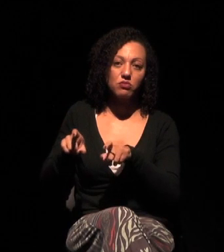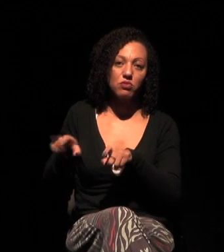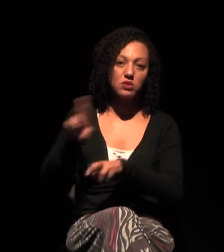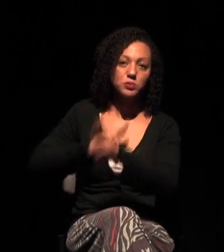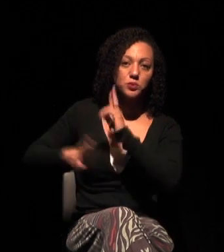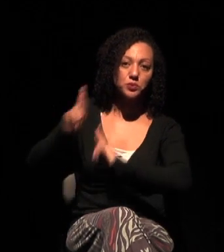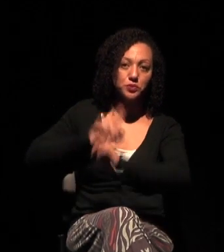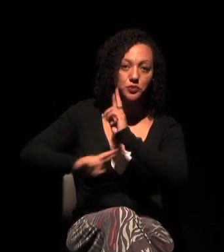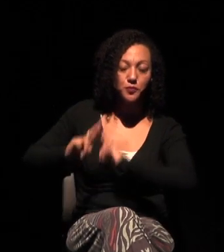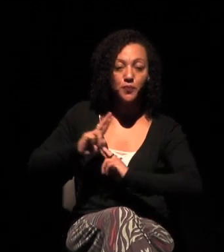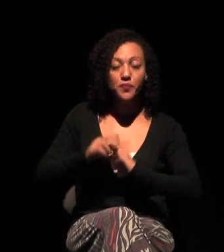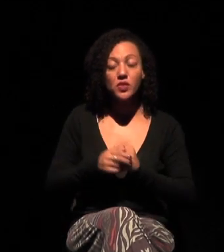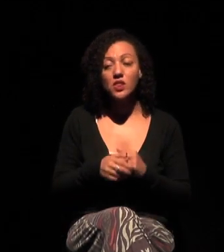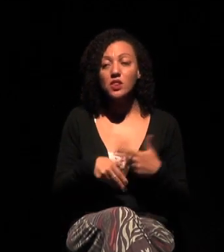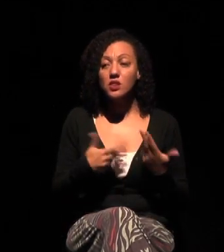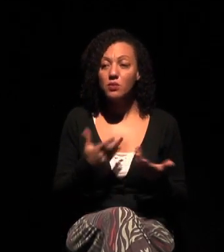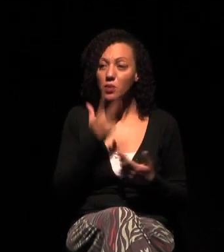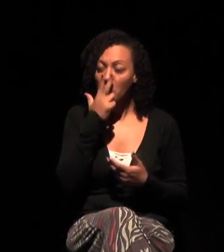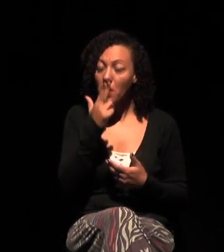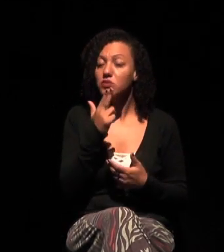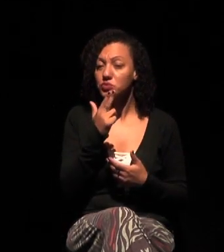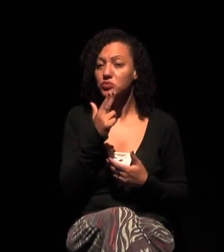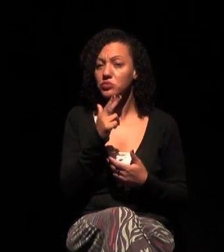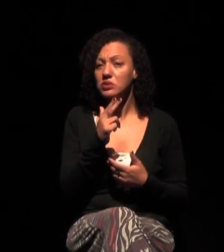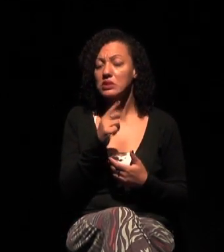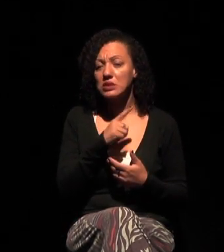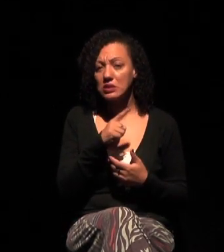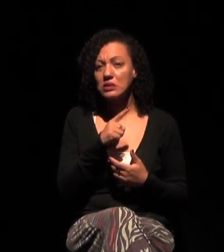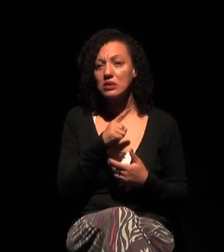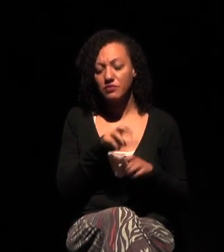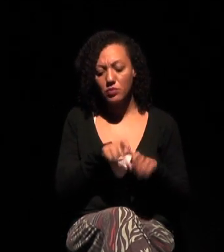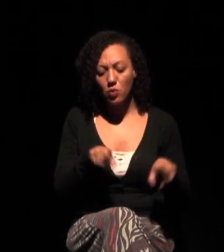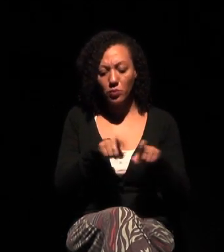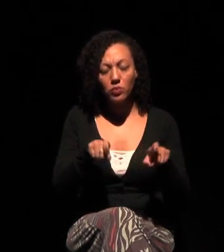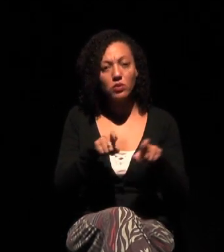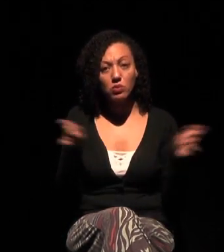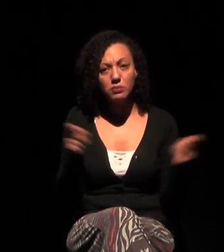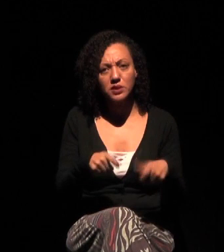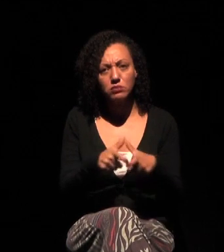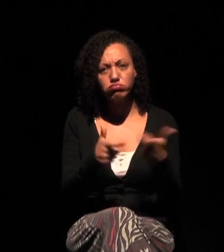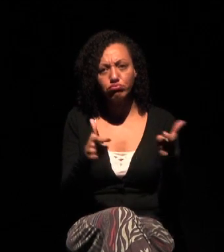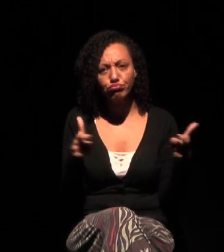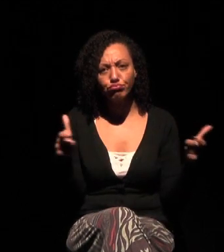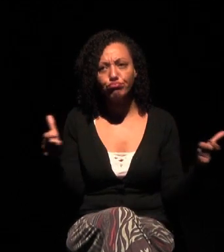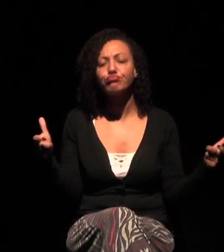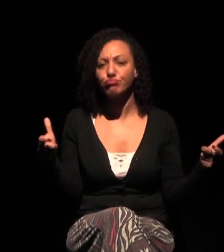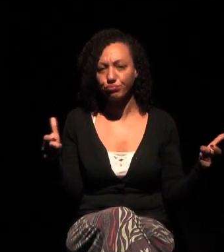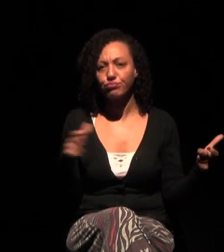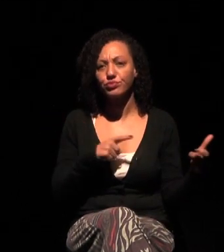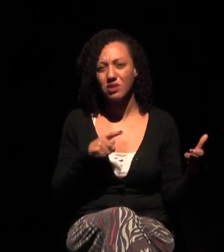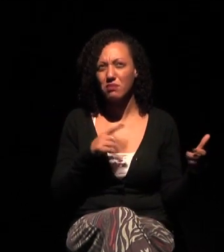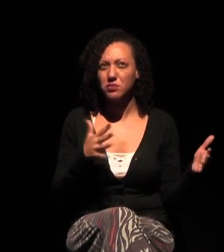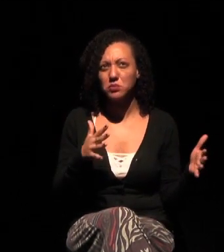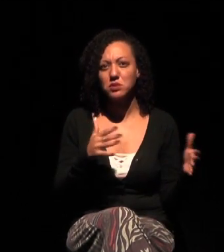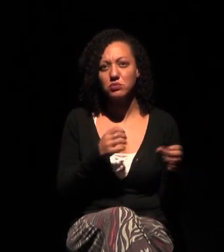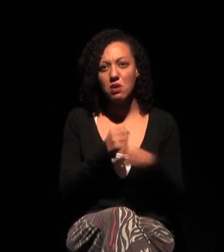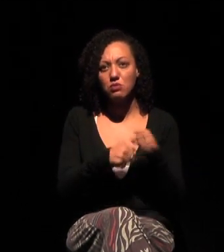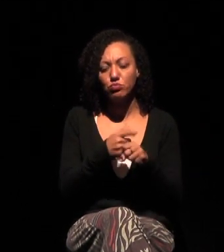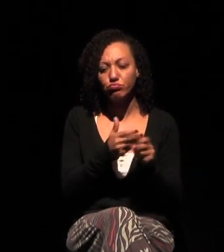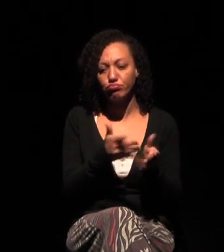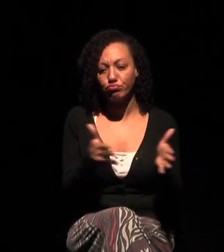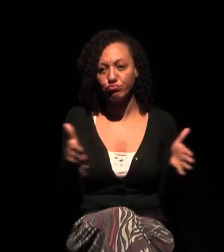o que houve eu acho foi um grande aumento da capacidade computacional que foi realmente exponencial nos últimos anos